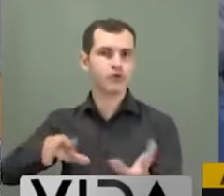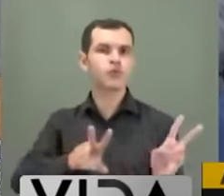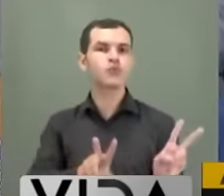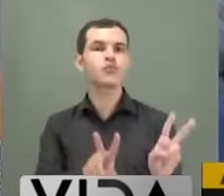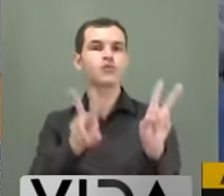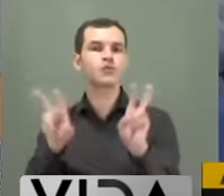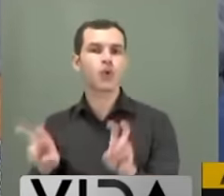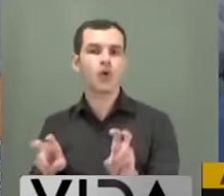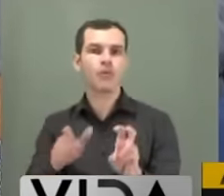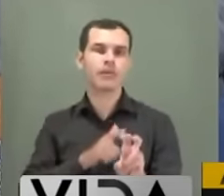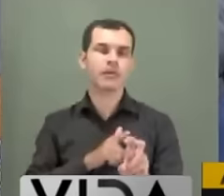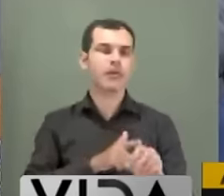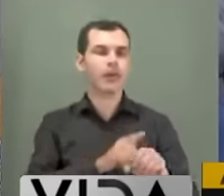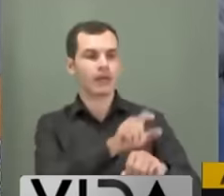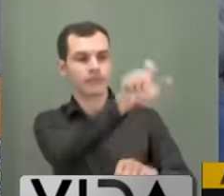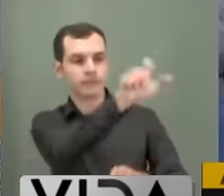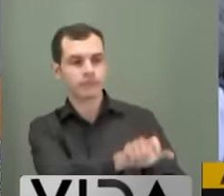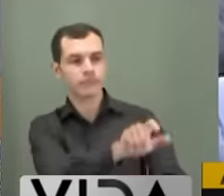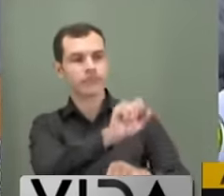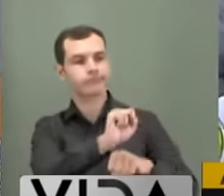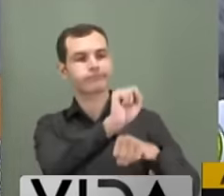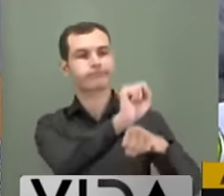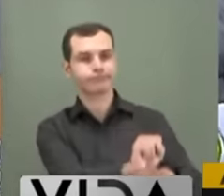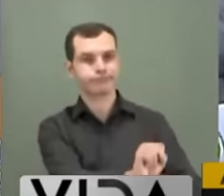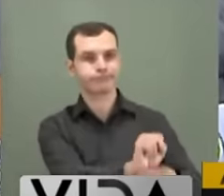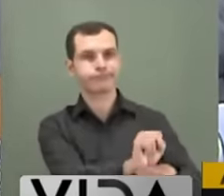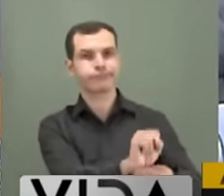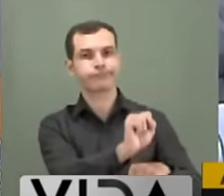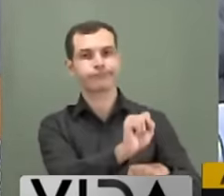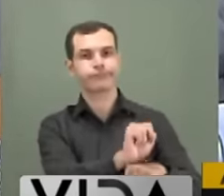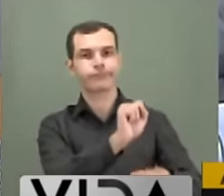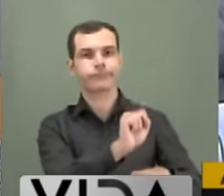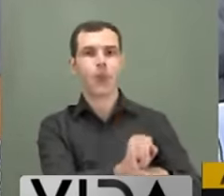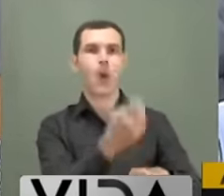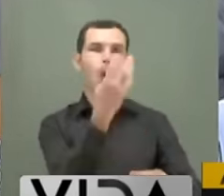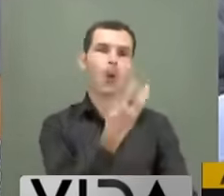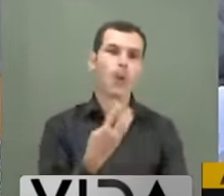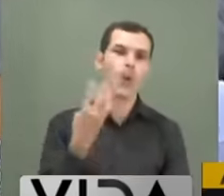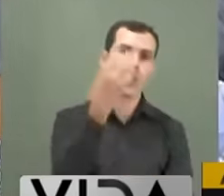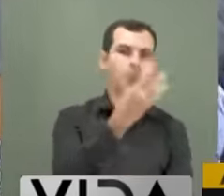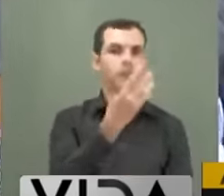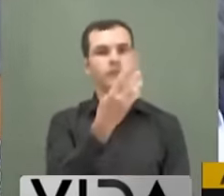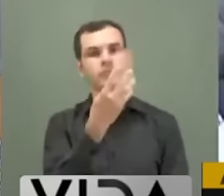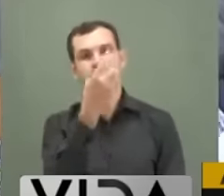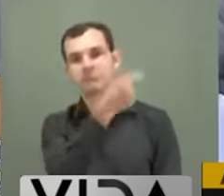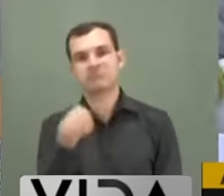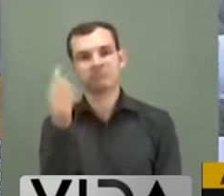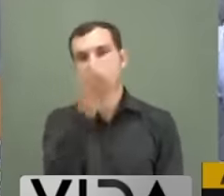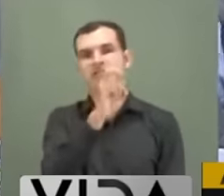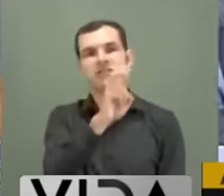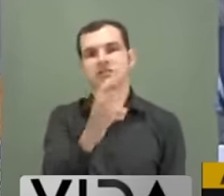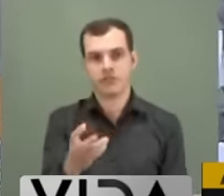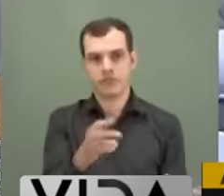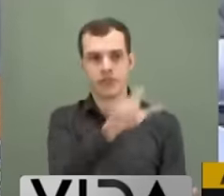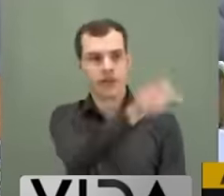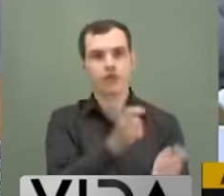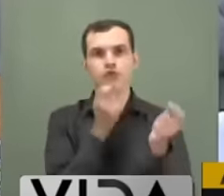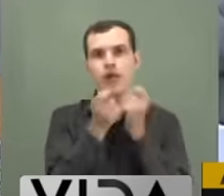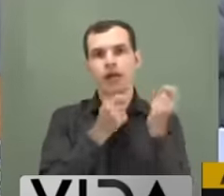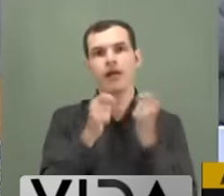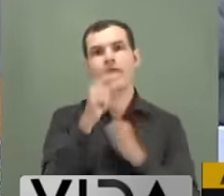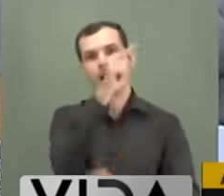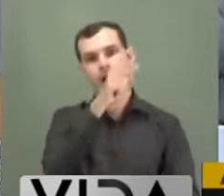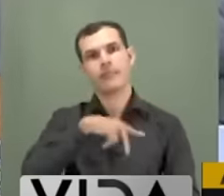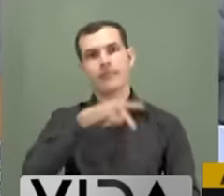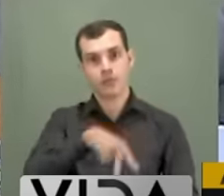por 4-5 horas do senhor, do jornalista Sérgio Tavares de Portugal. Aliás, a sorte dele, senador